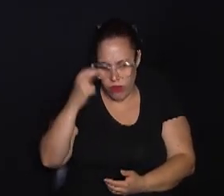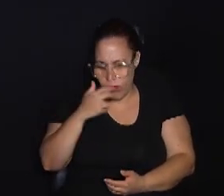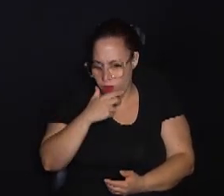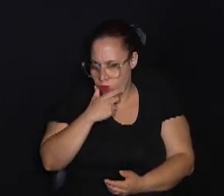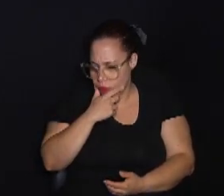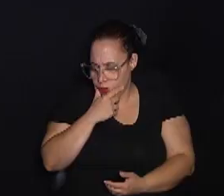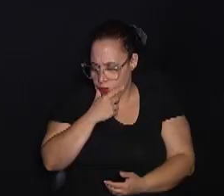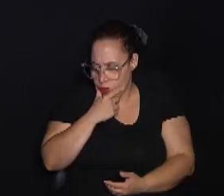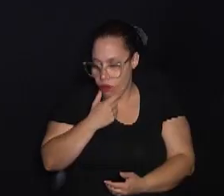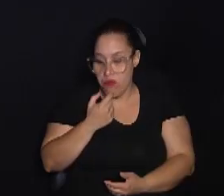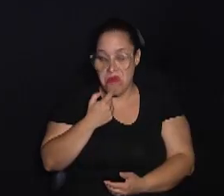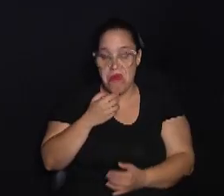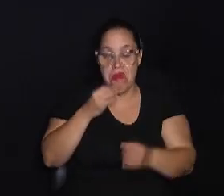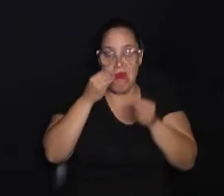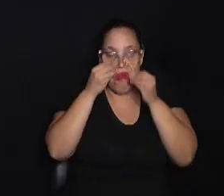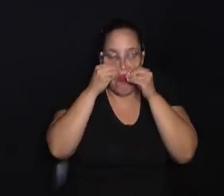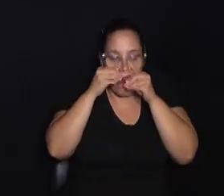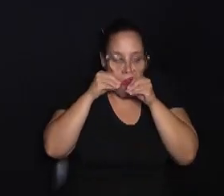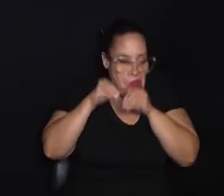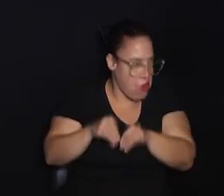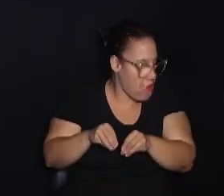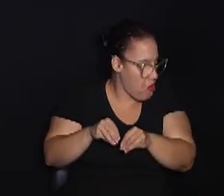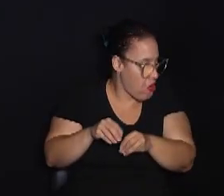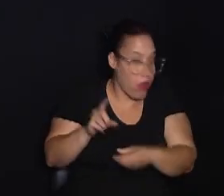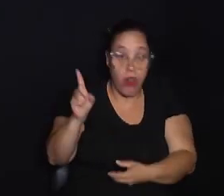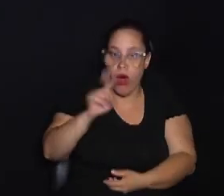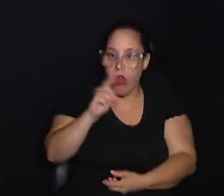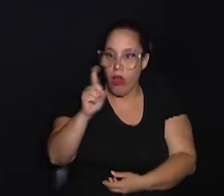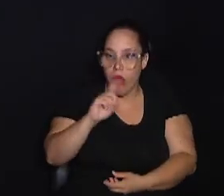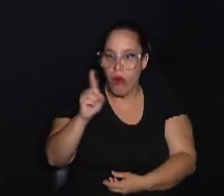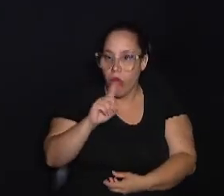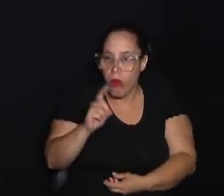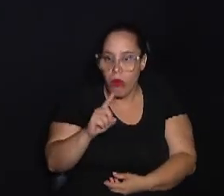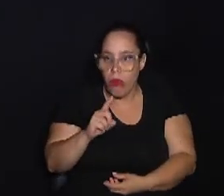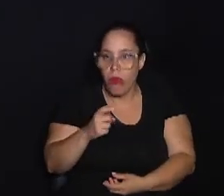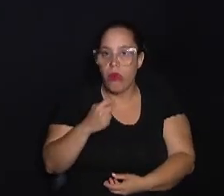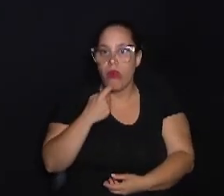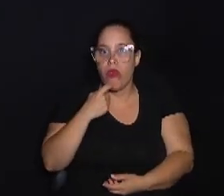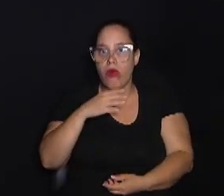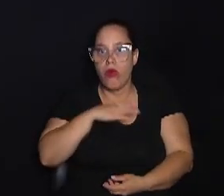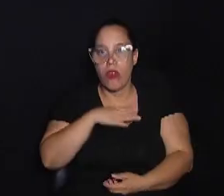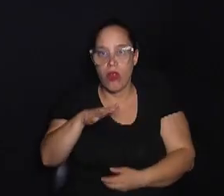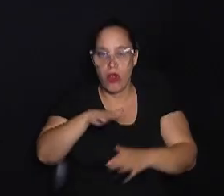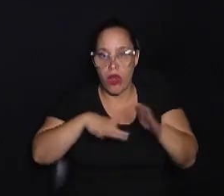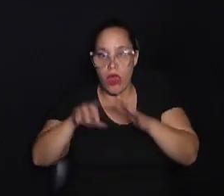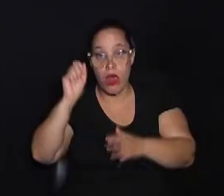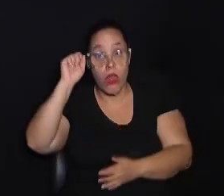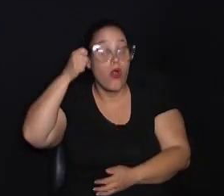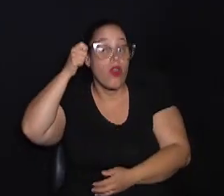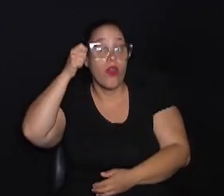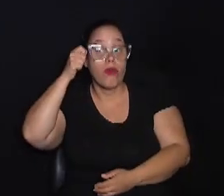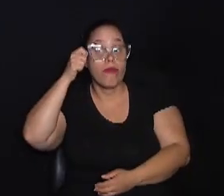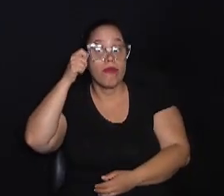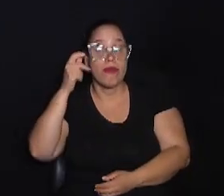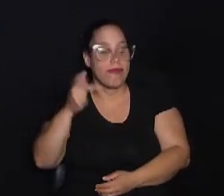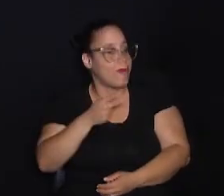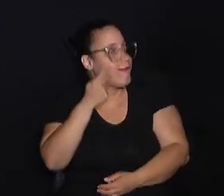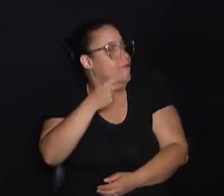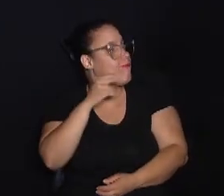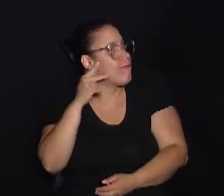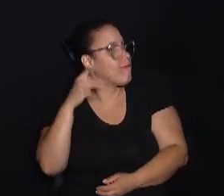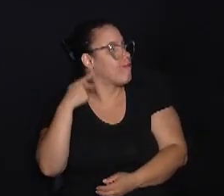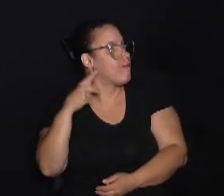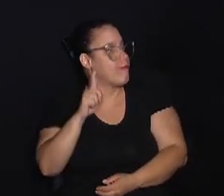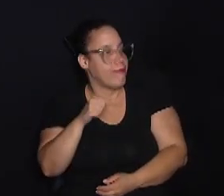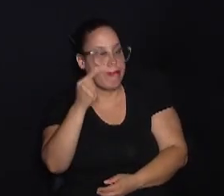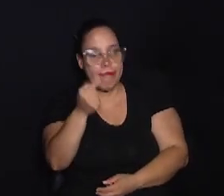ser invisibilizada, ela não pode ser apagada. Por isso que a gente fala que Campinas é um território negro. E, vereadora, um outro